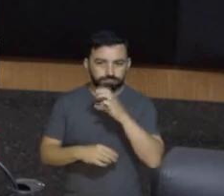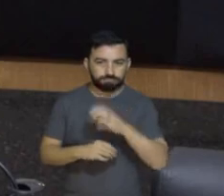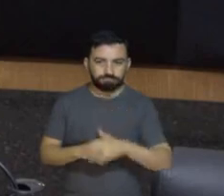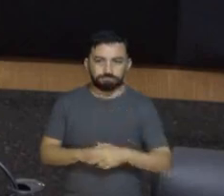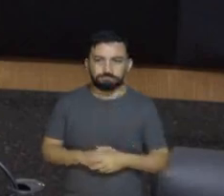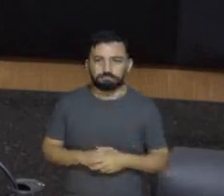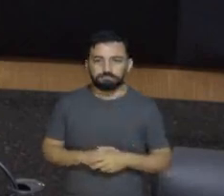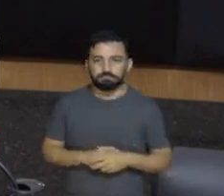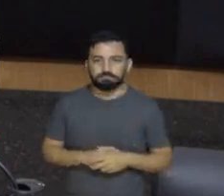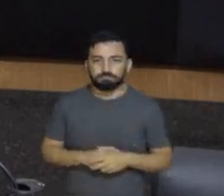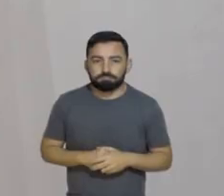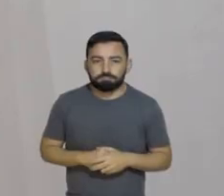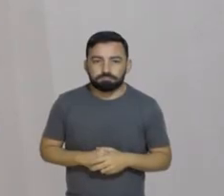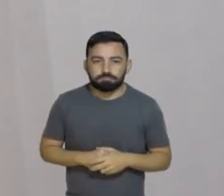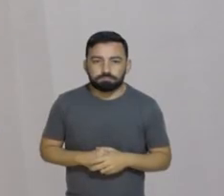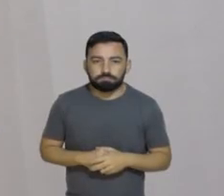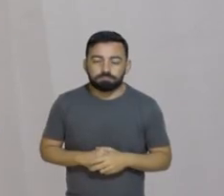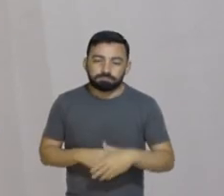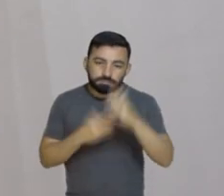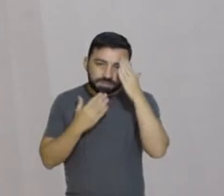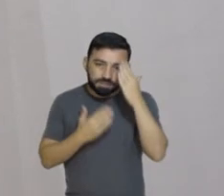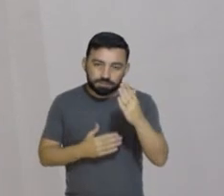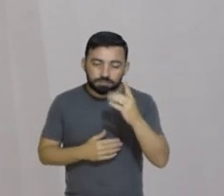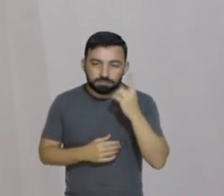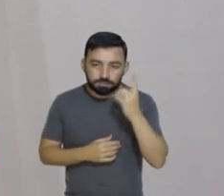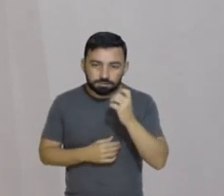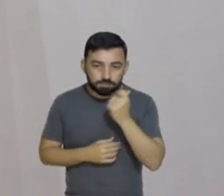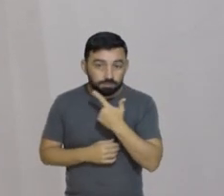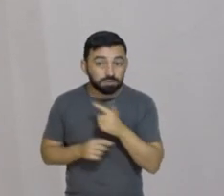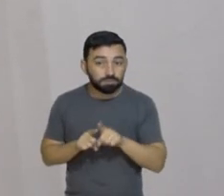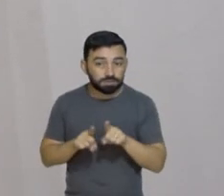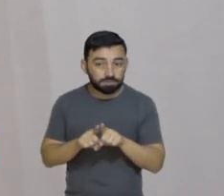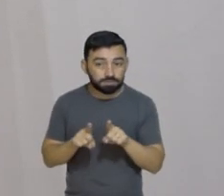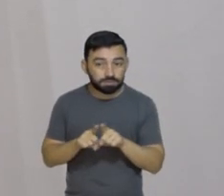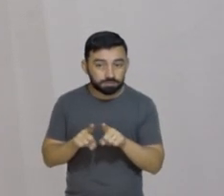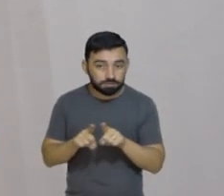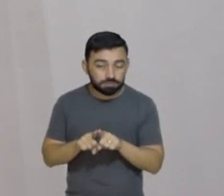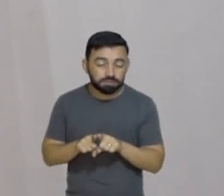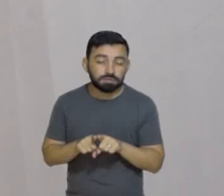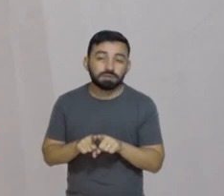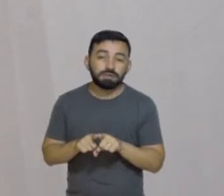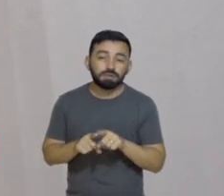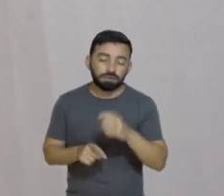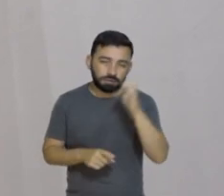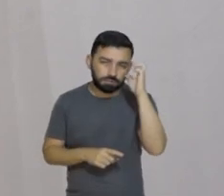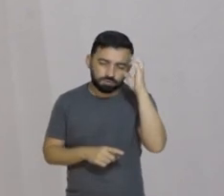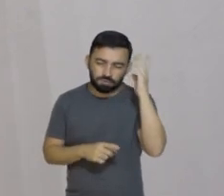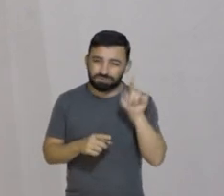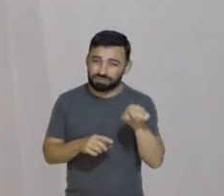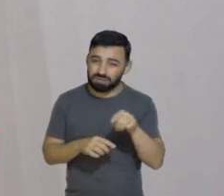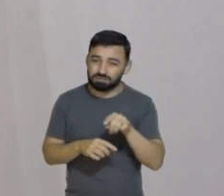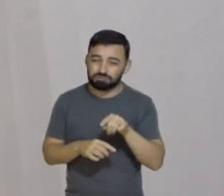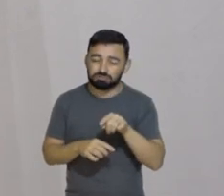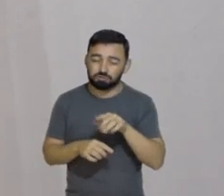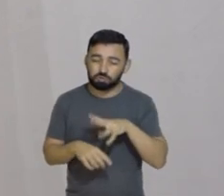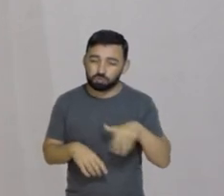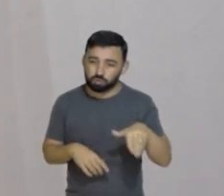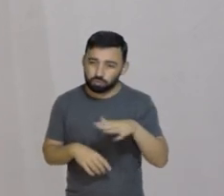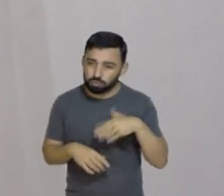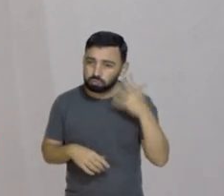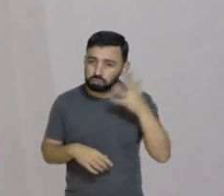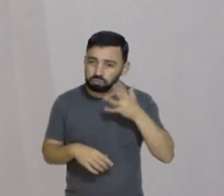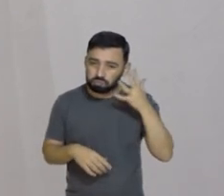deputado. Obrigado. Muito obrigado, deputado Antídio Lunelli, também ao deputado Emerson Stein. Os apartes de Vossa Excelência enriquecem